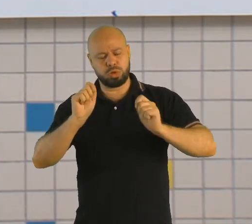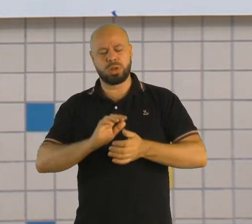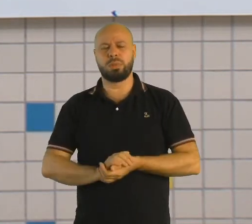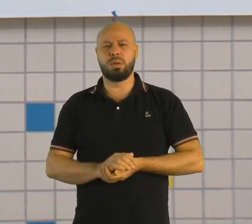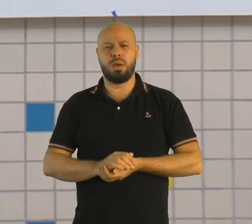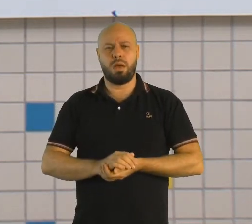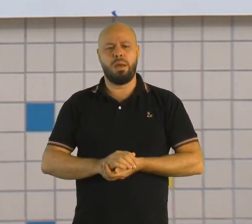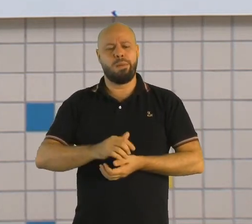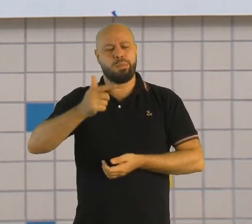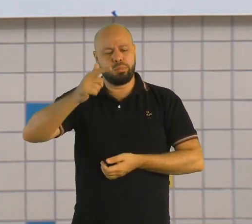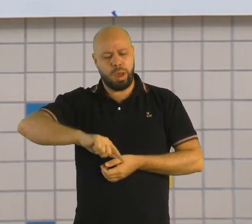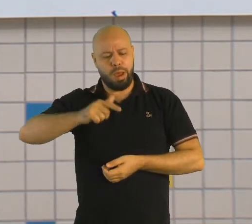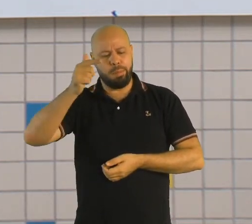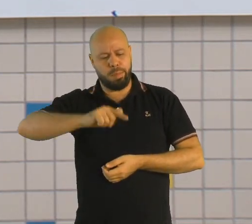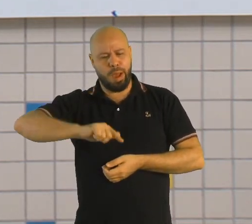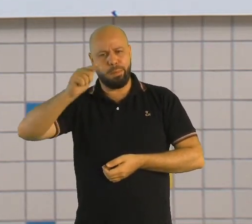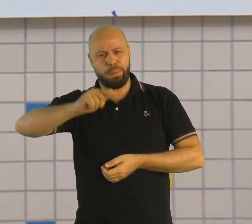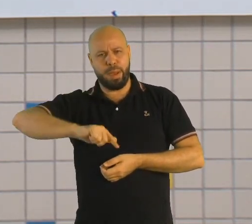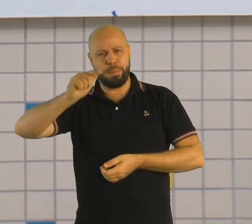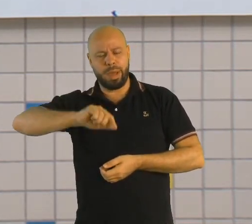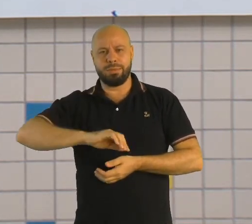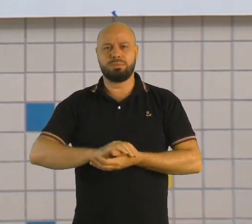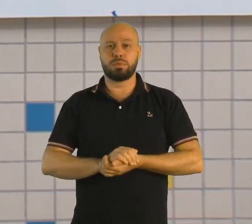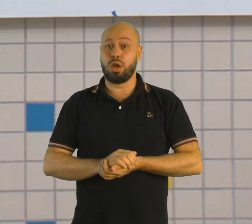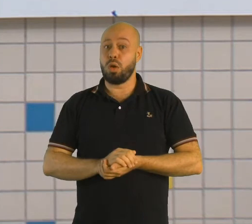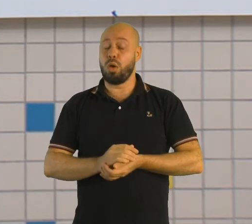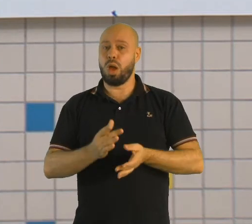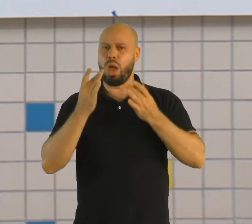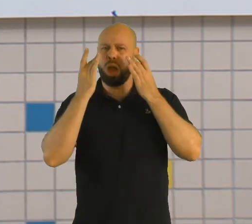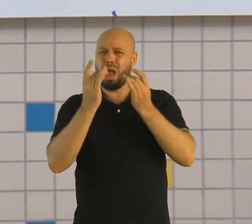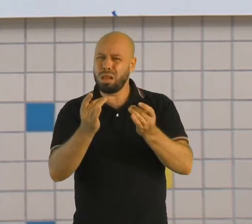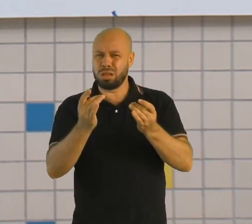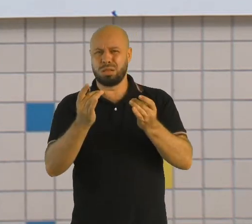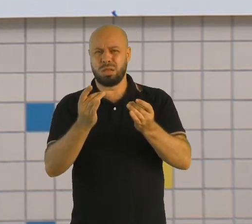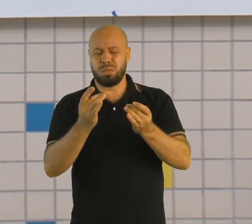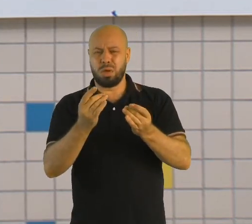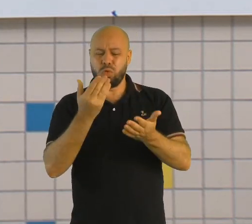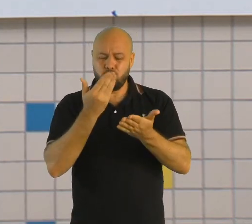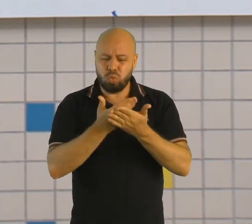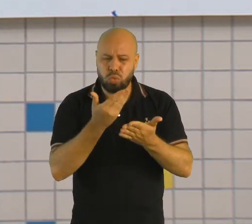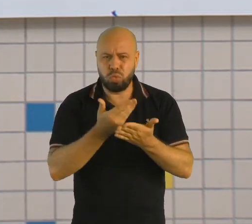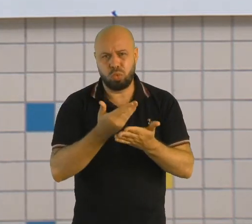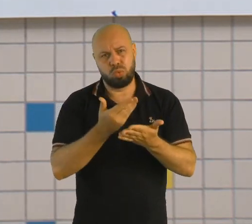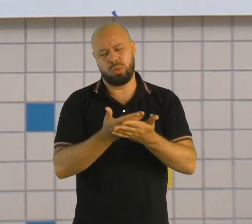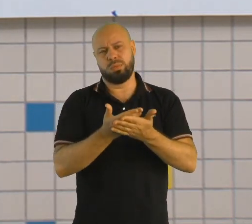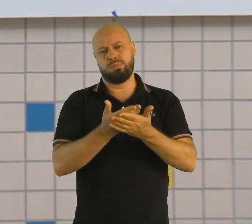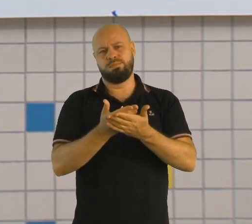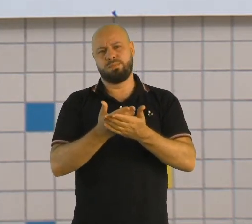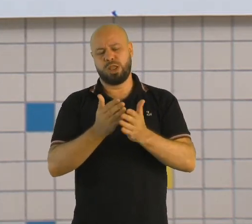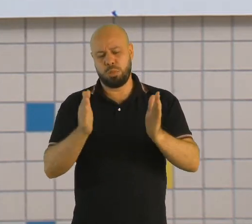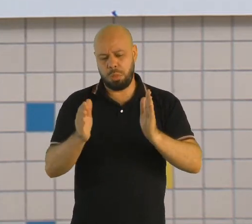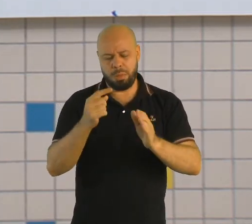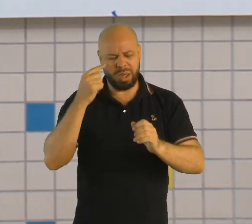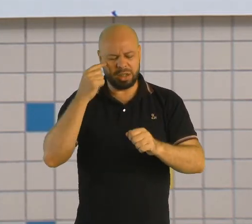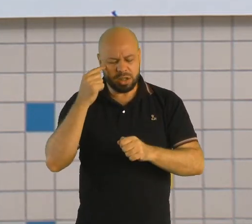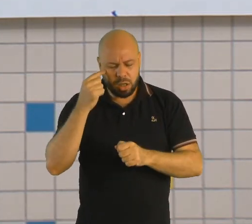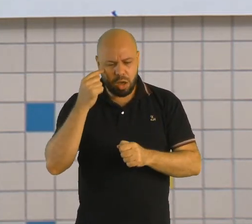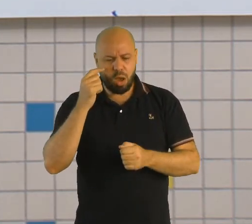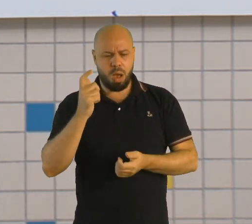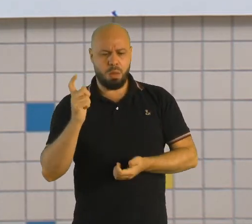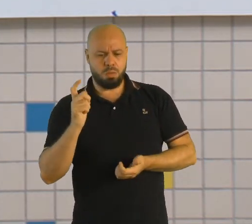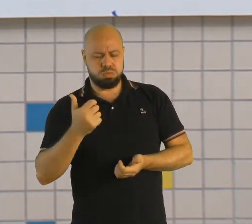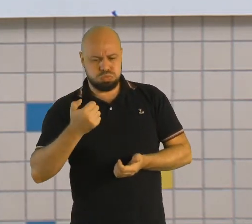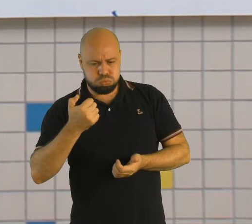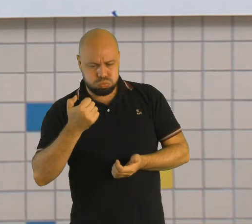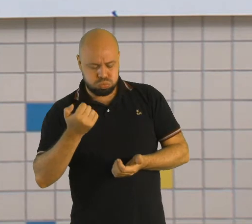revisando todo esse material. Gente, olhem com atenção, tirem um momento para você estudar, certo? Peguem a caneta, o papel, o álcool em